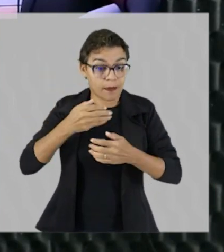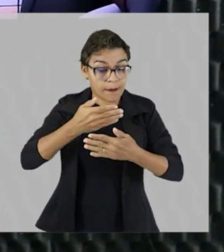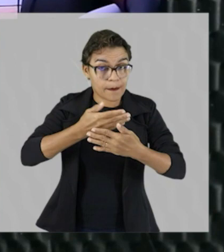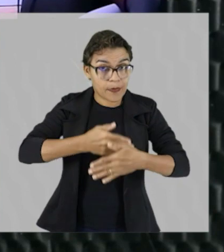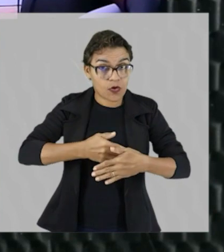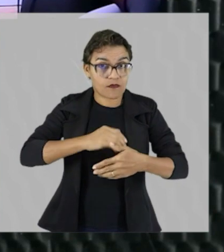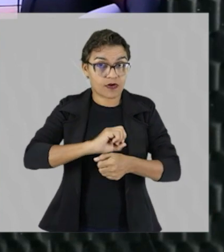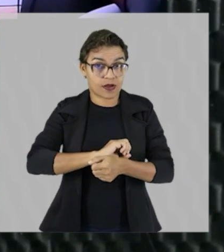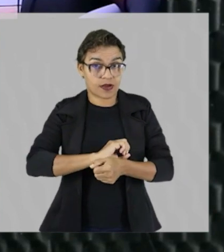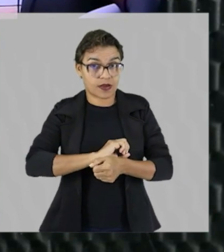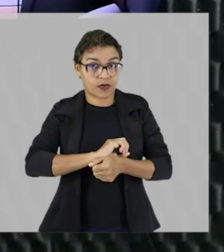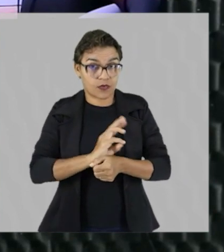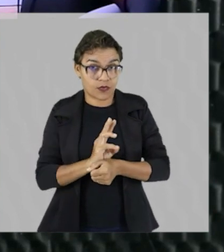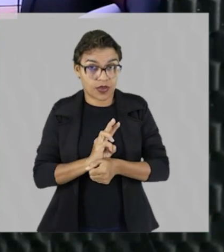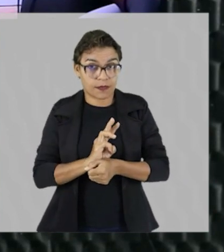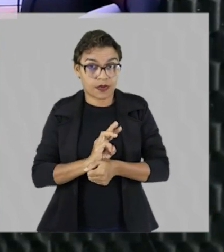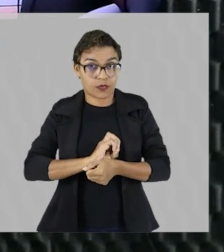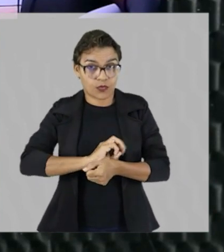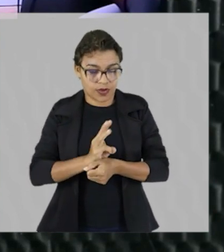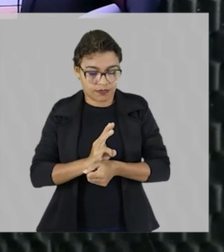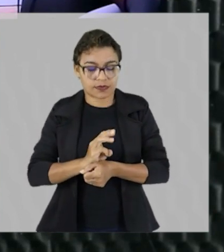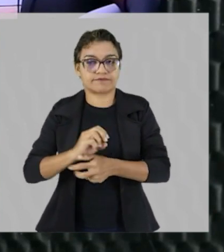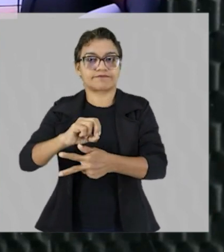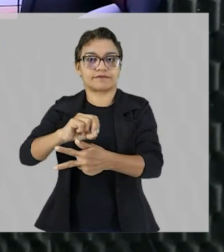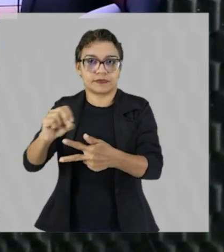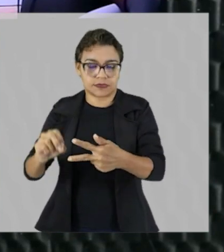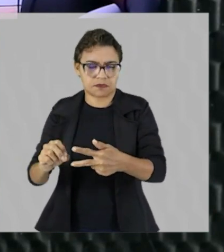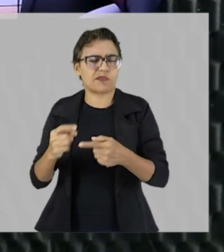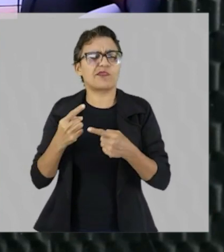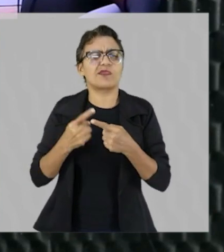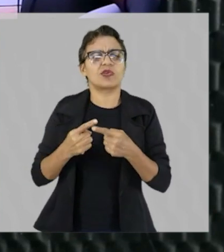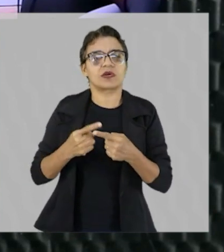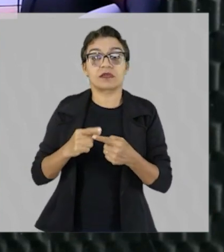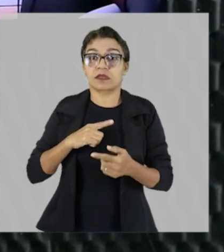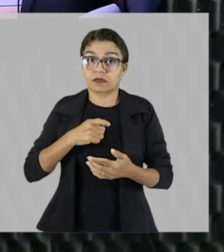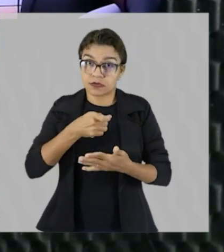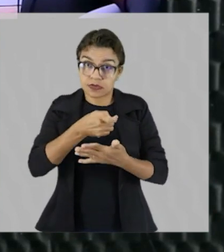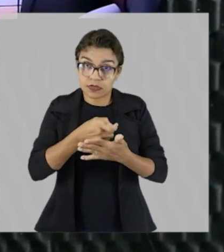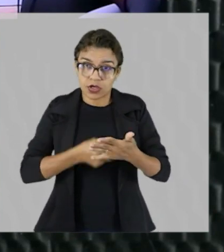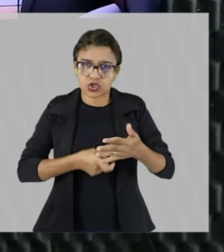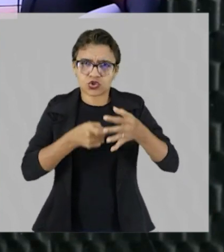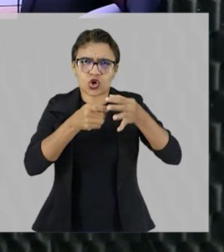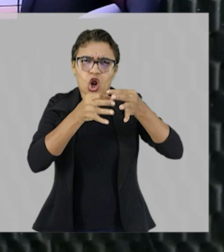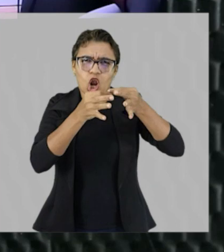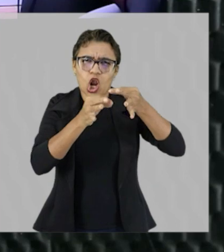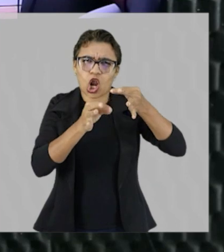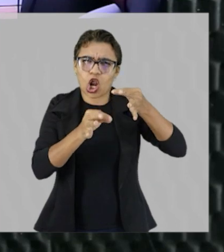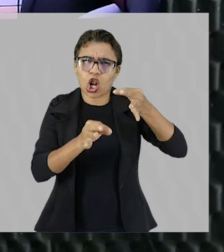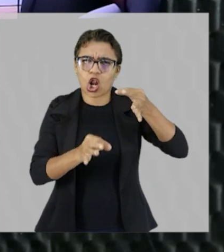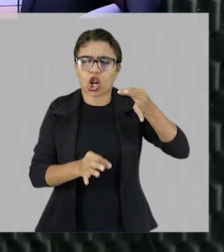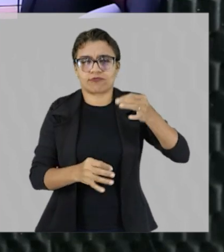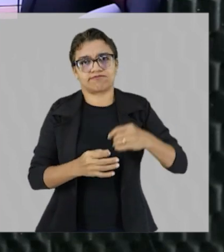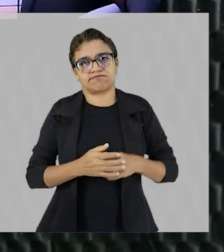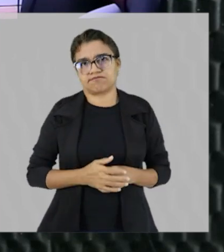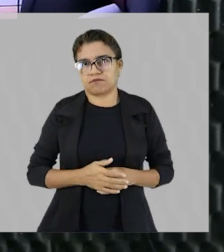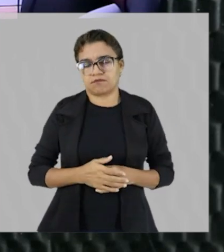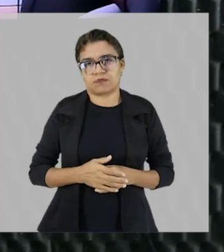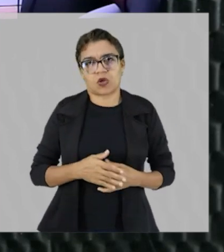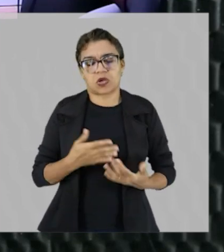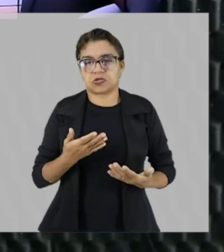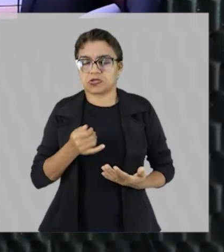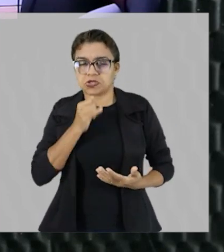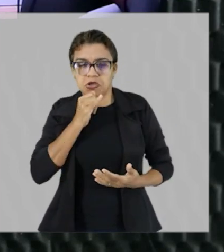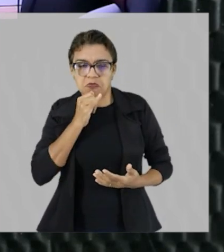Enem, prova de UEMA. Por quê? São textos enormes, de qualquer que seja a disciplina,